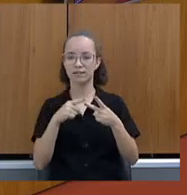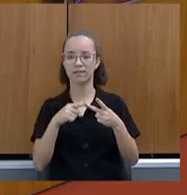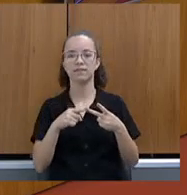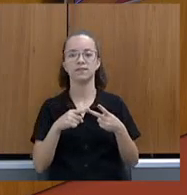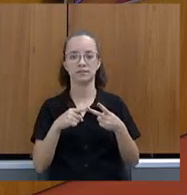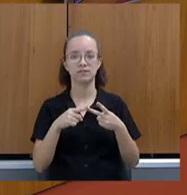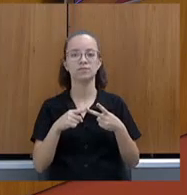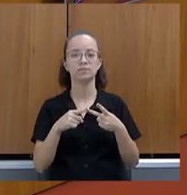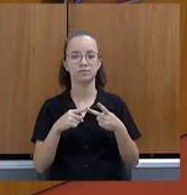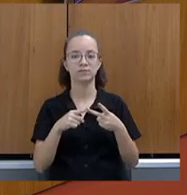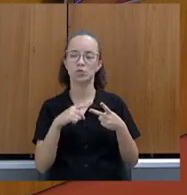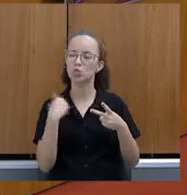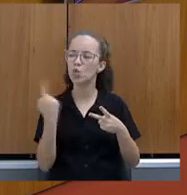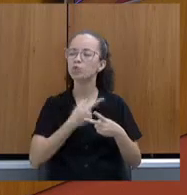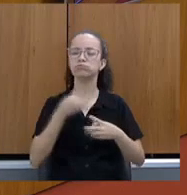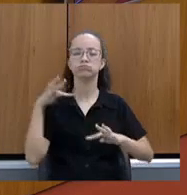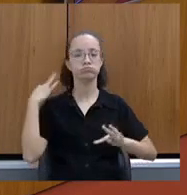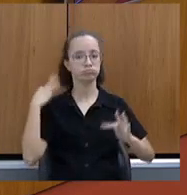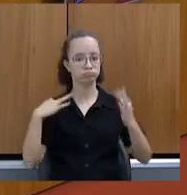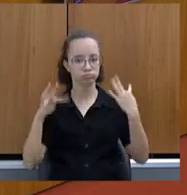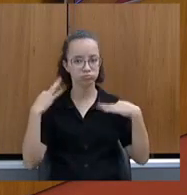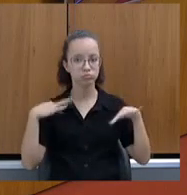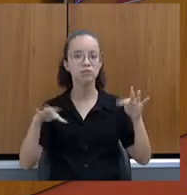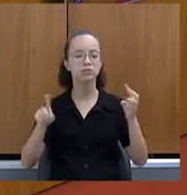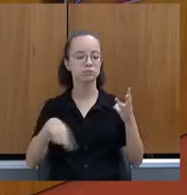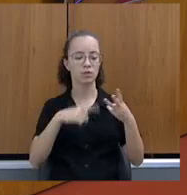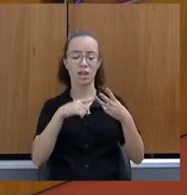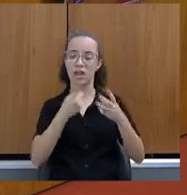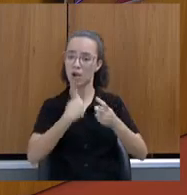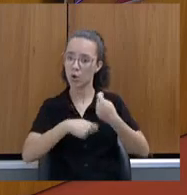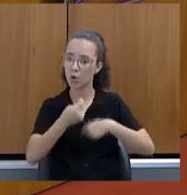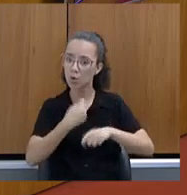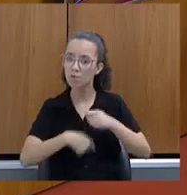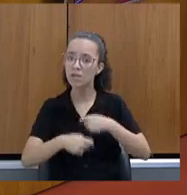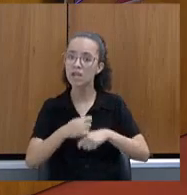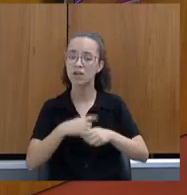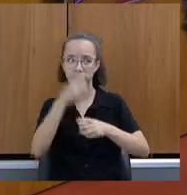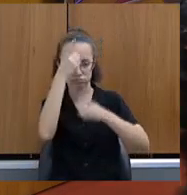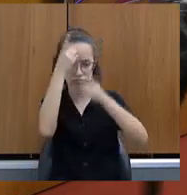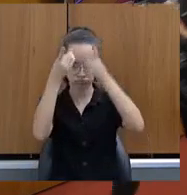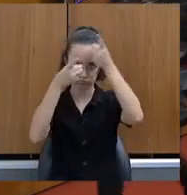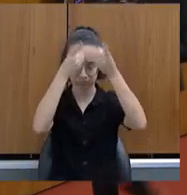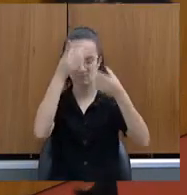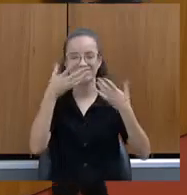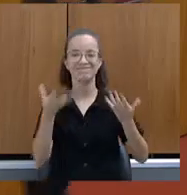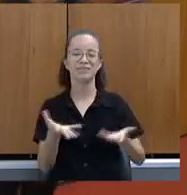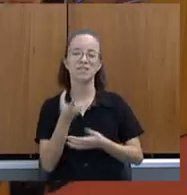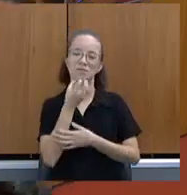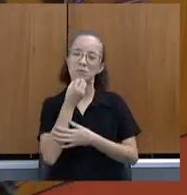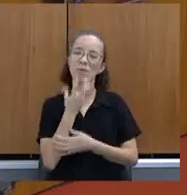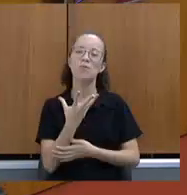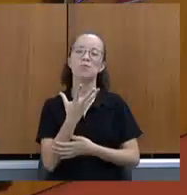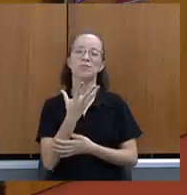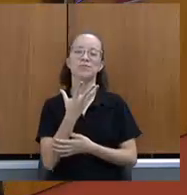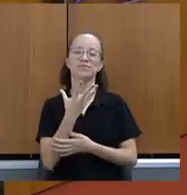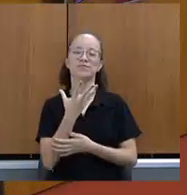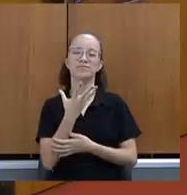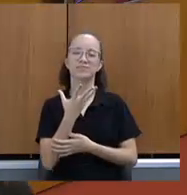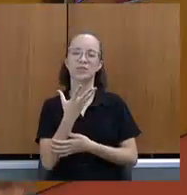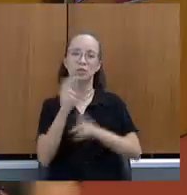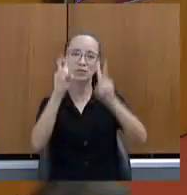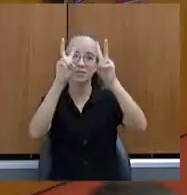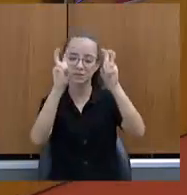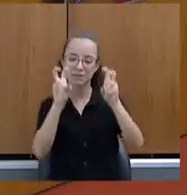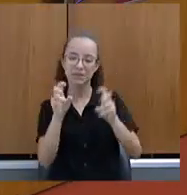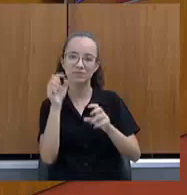do nosso turismo da nossa economia criativa então é sempre muito bom né poder tratar